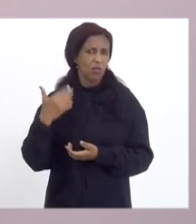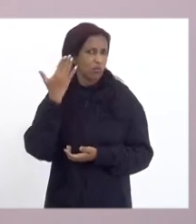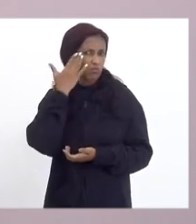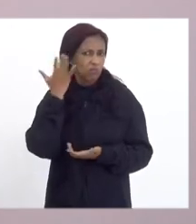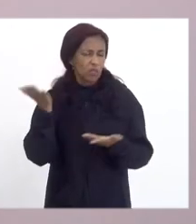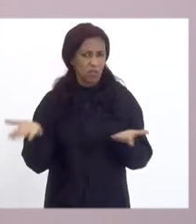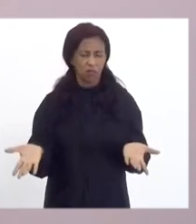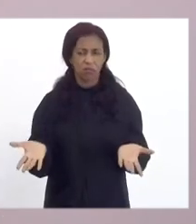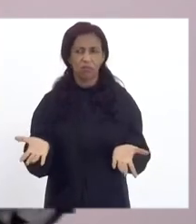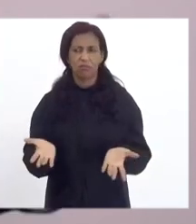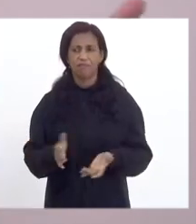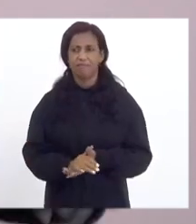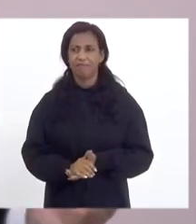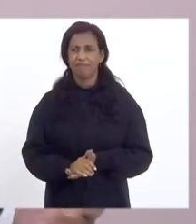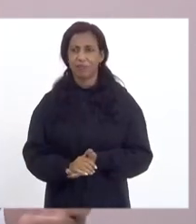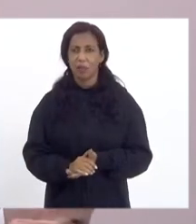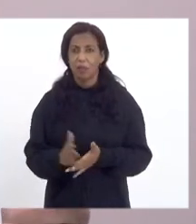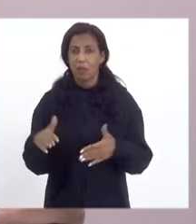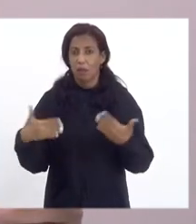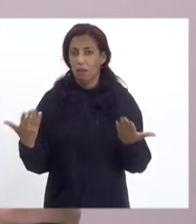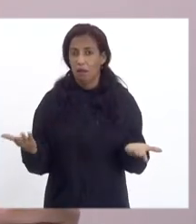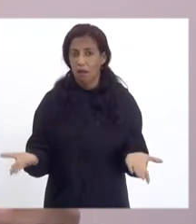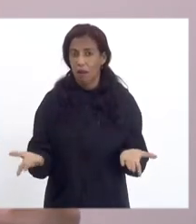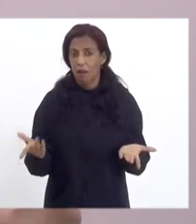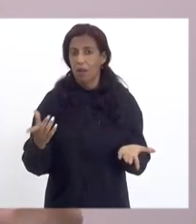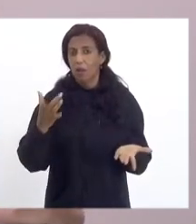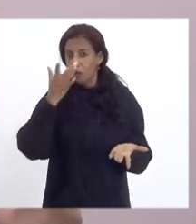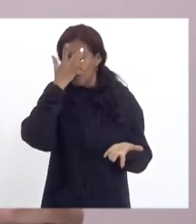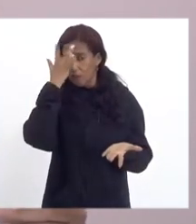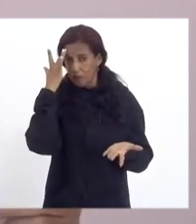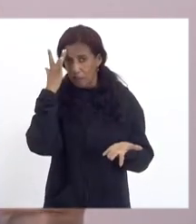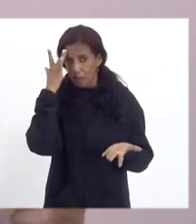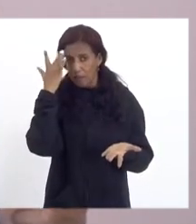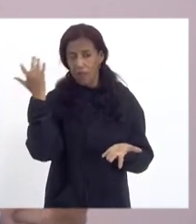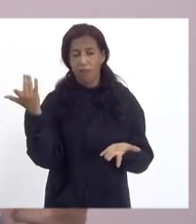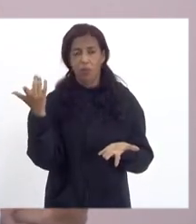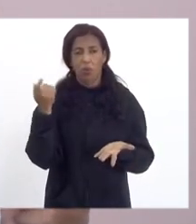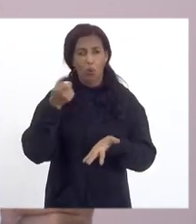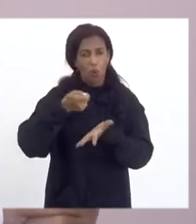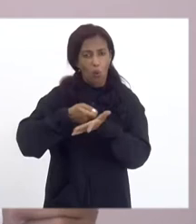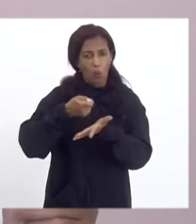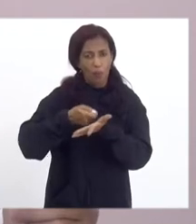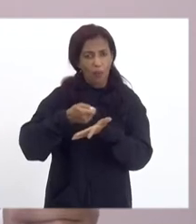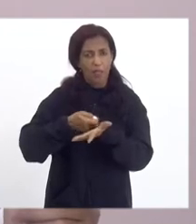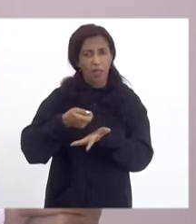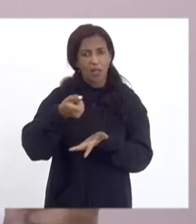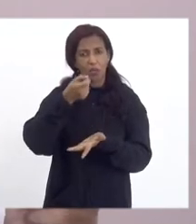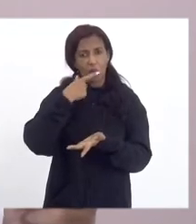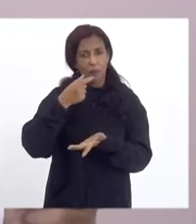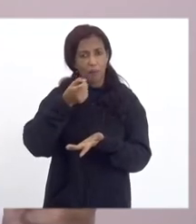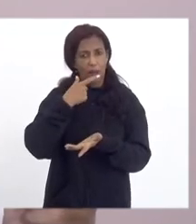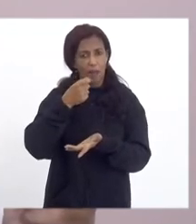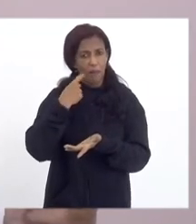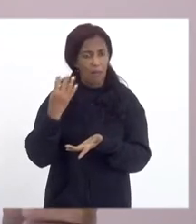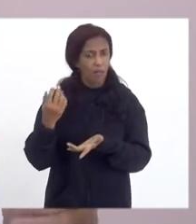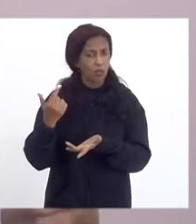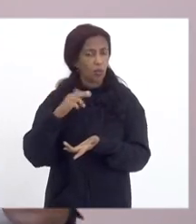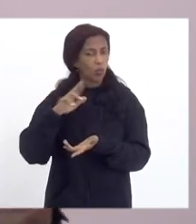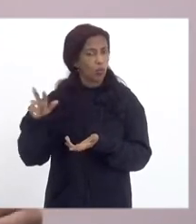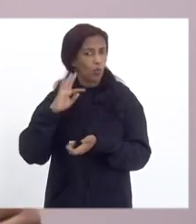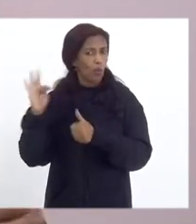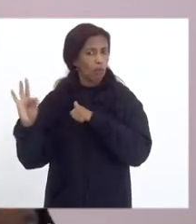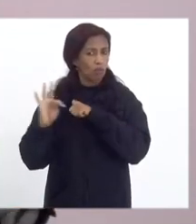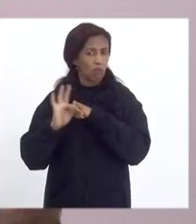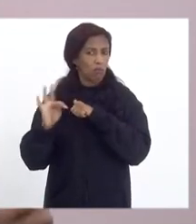não sou, mas é óbvio que quem forçar as pessoas a usar uma coisa que não estava tecnicamente de